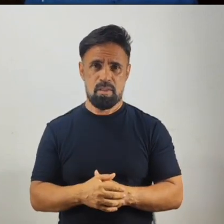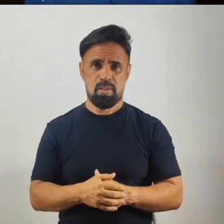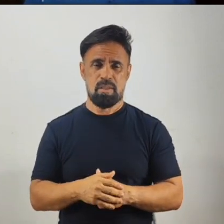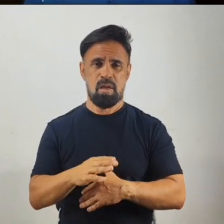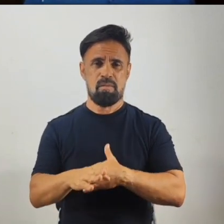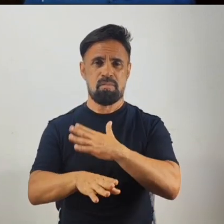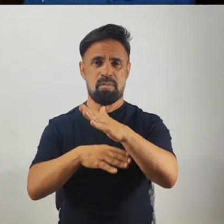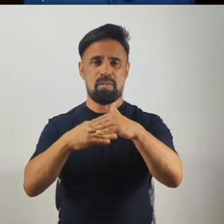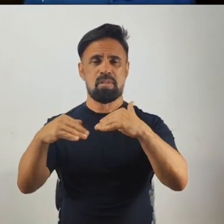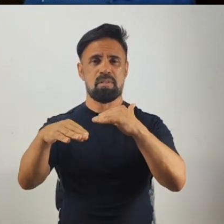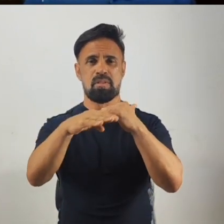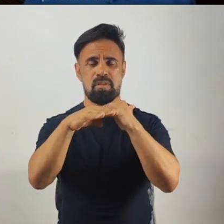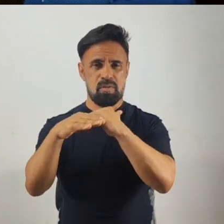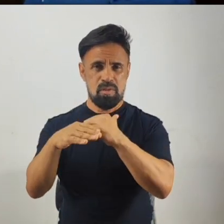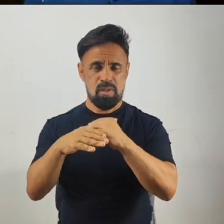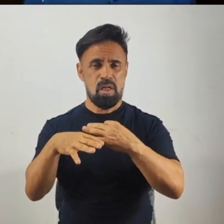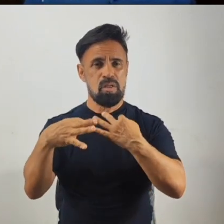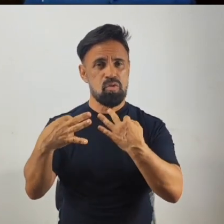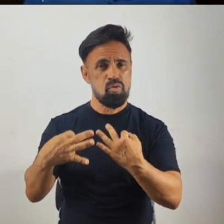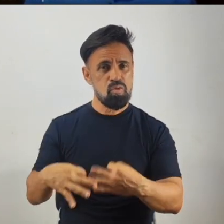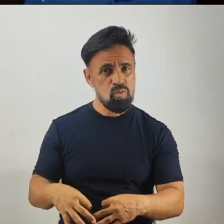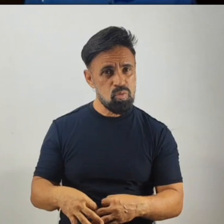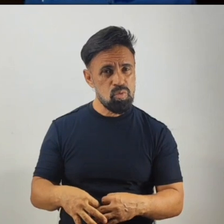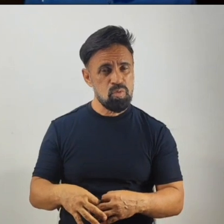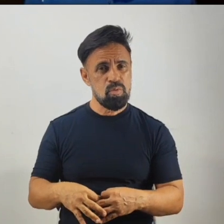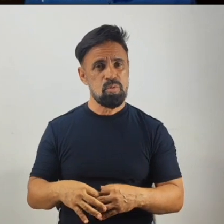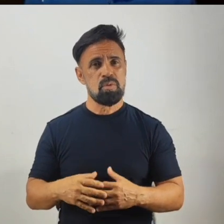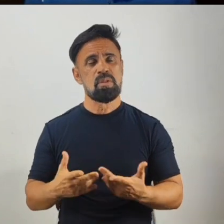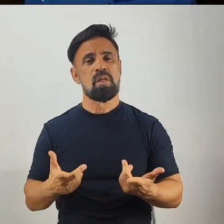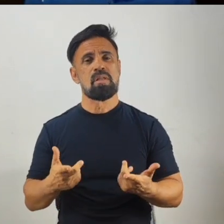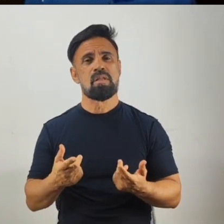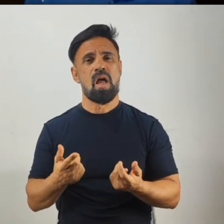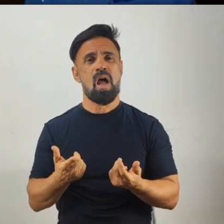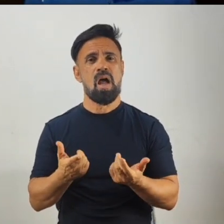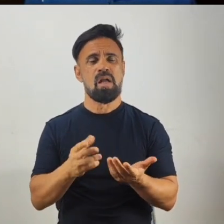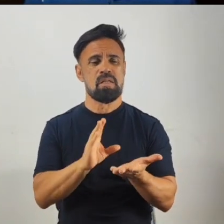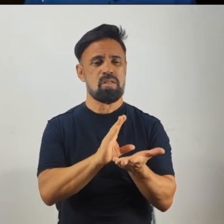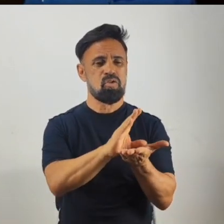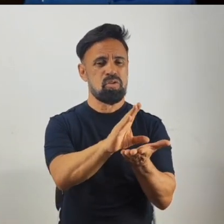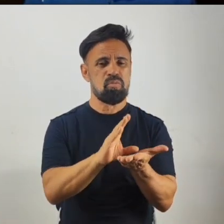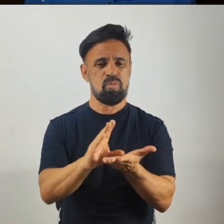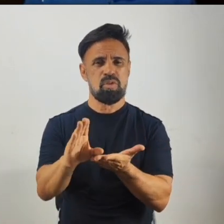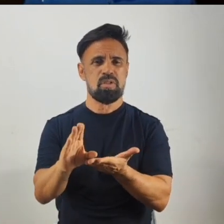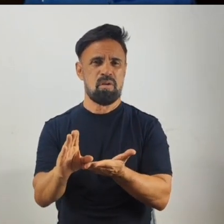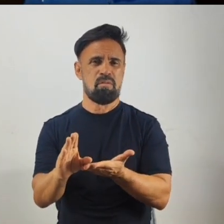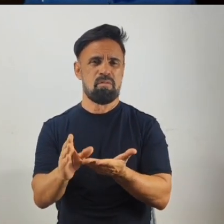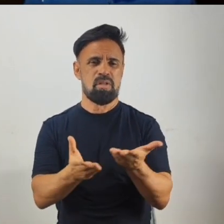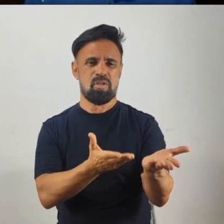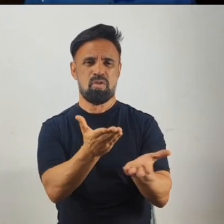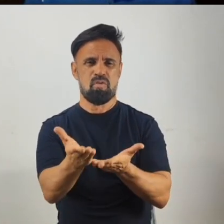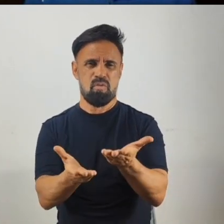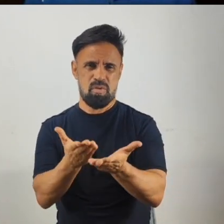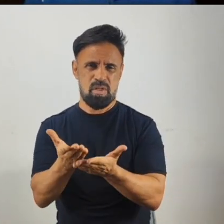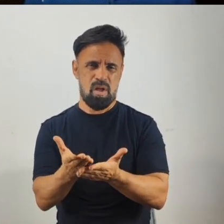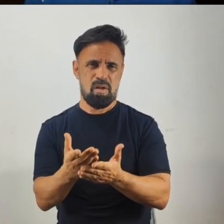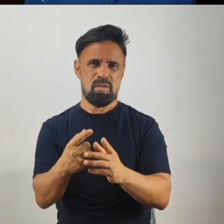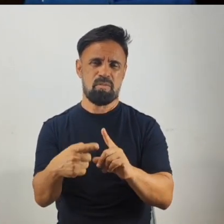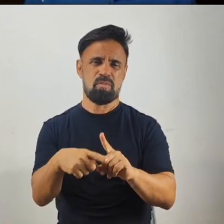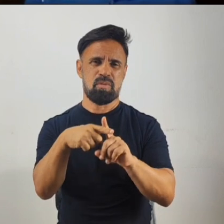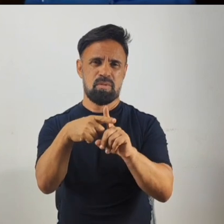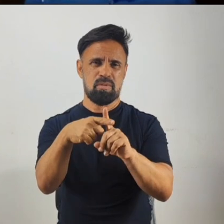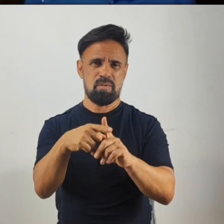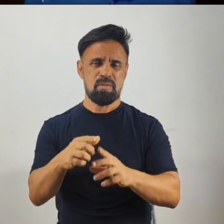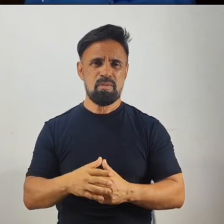E a equidade, que é o que é justo ou razoável na distribuição dos cuidados e de